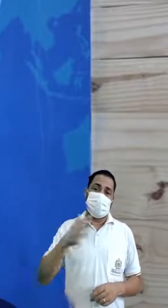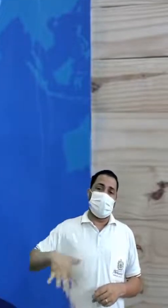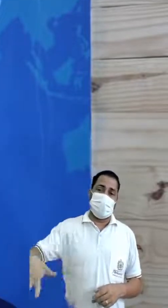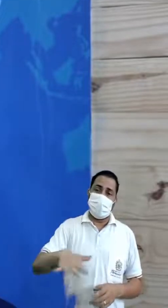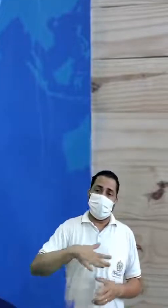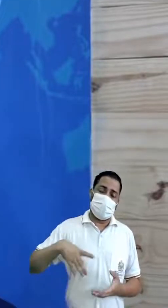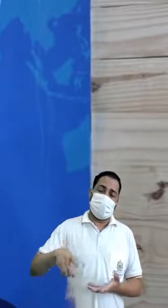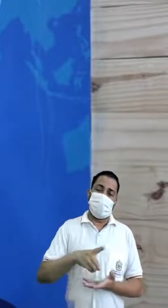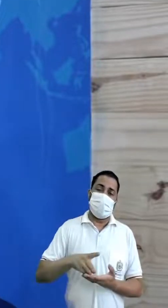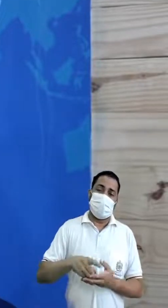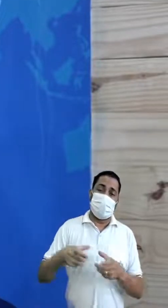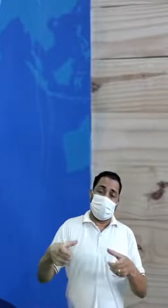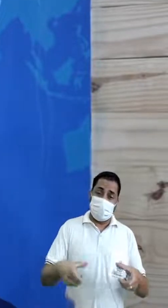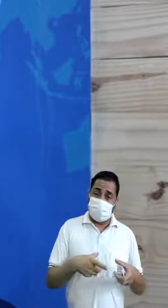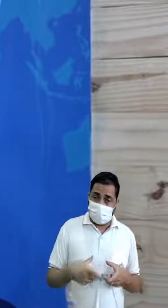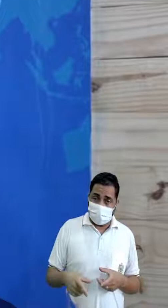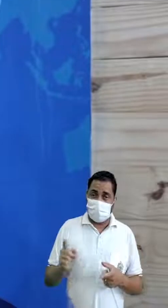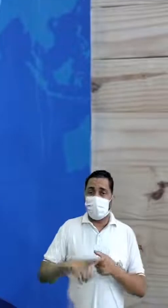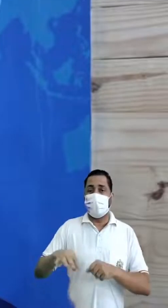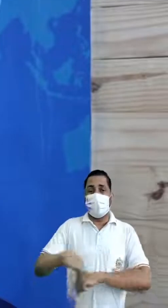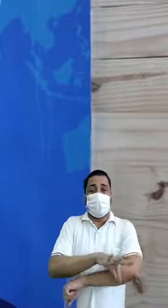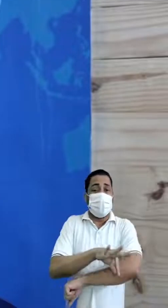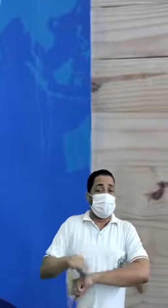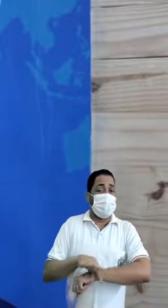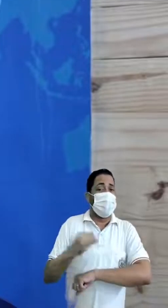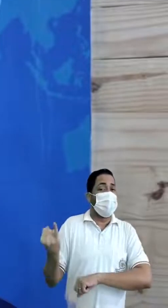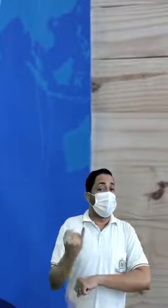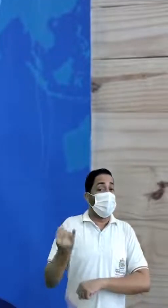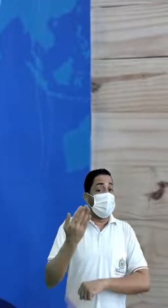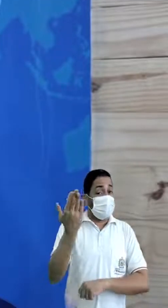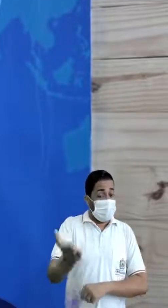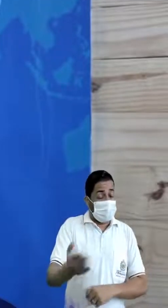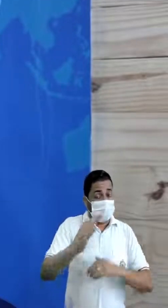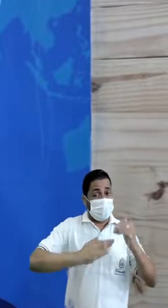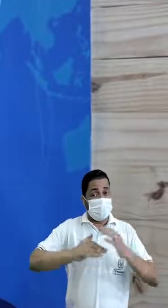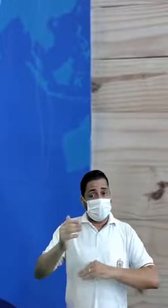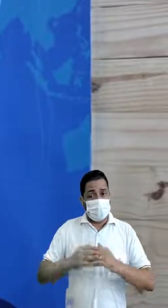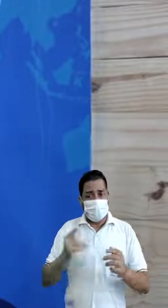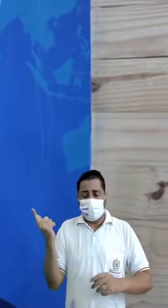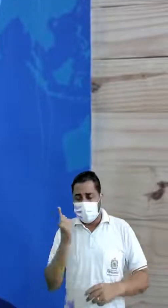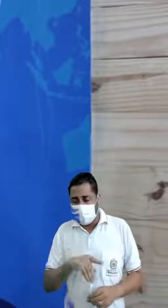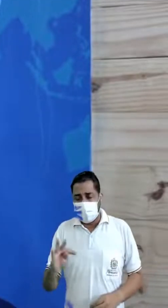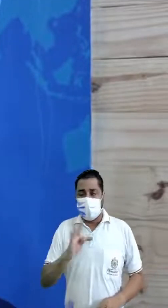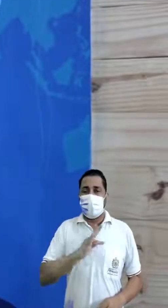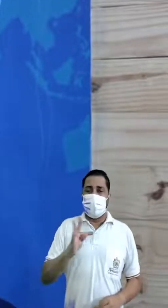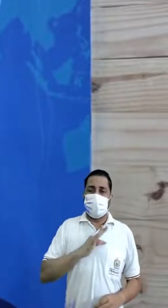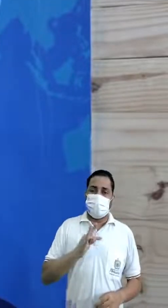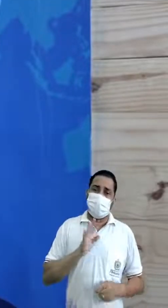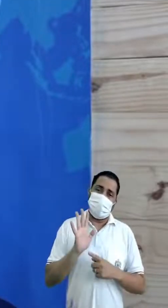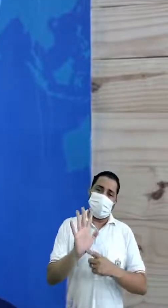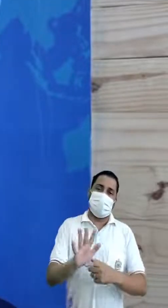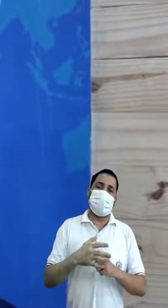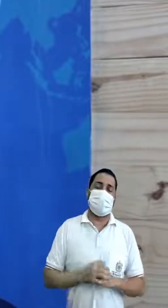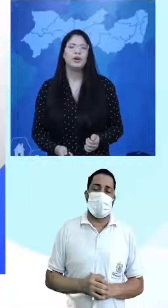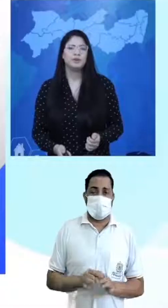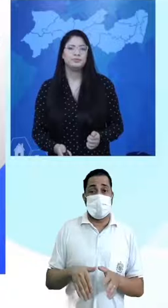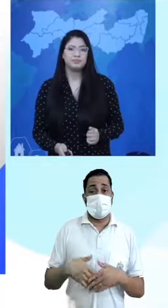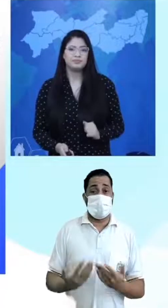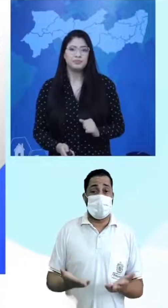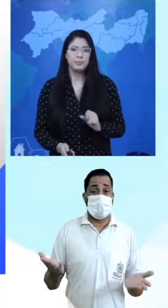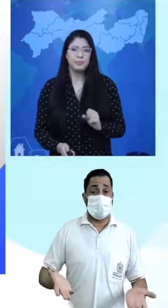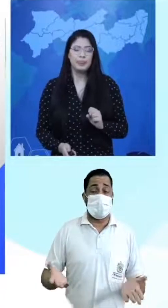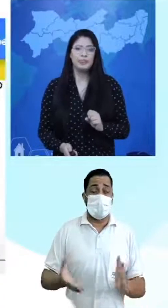área de arquitetura. E é importante que você, como profissional, domine essa técnica de representação. Então,